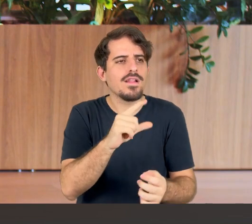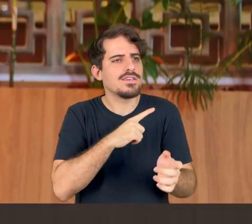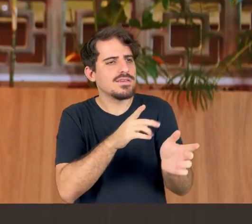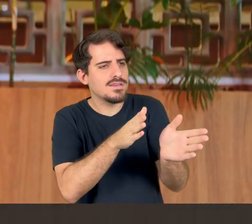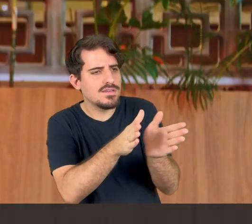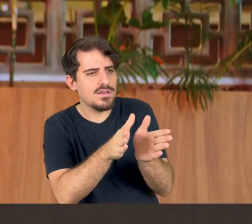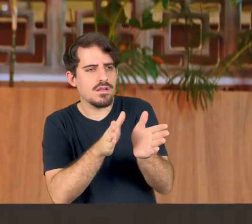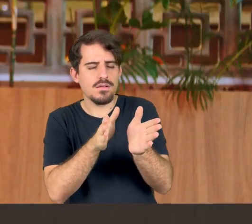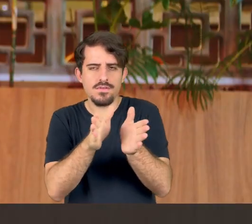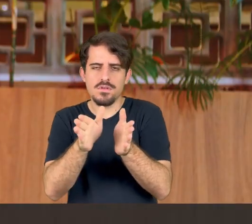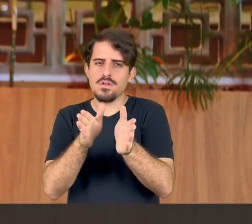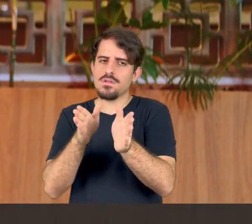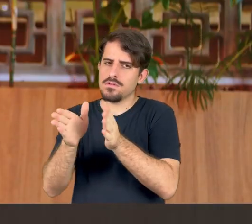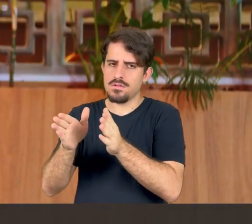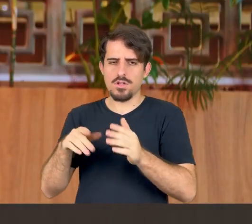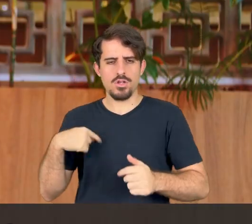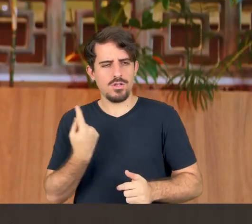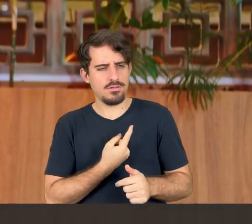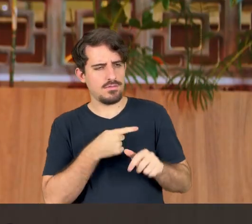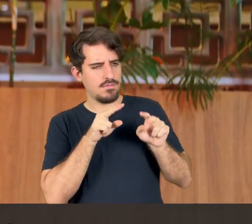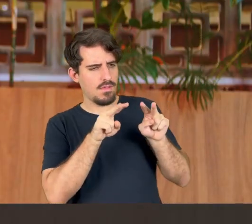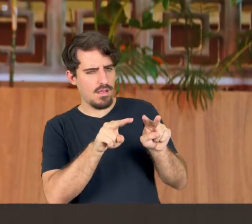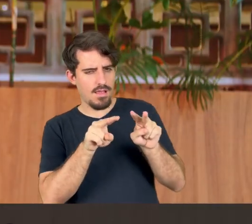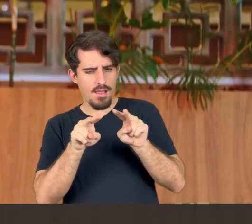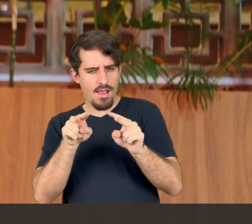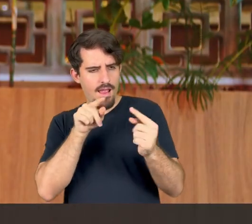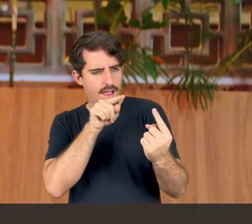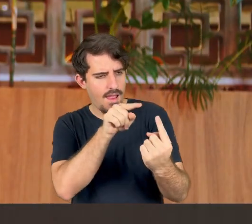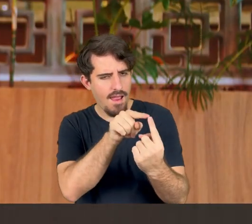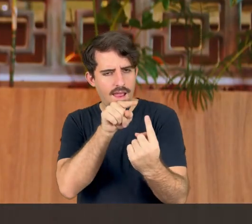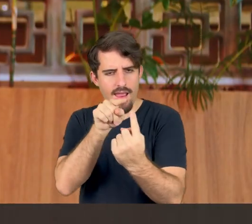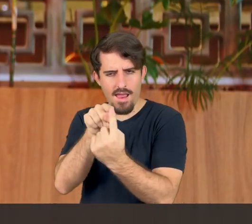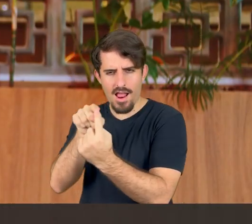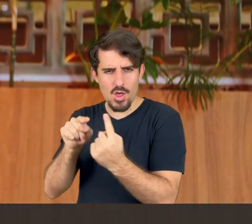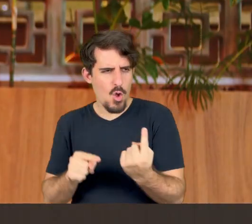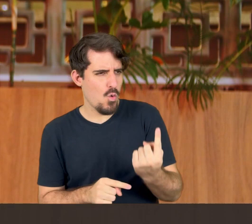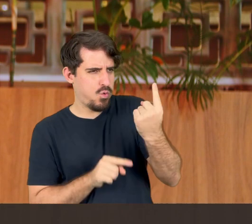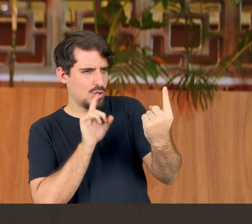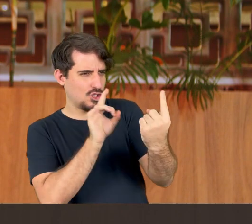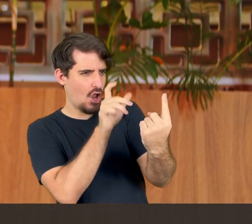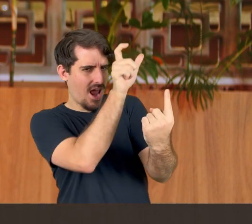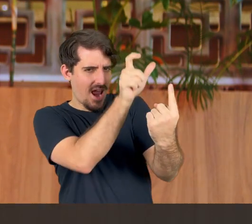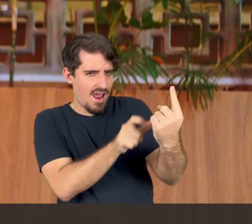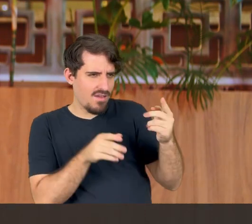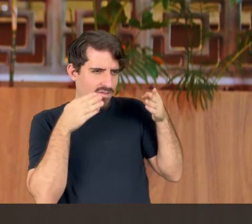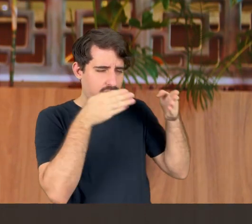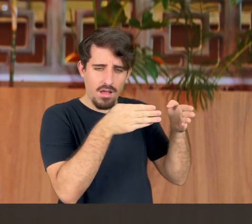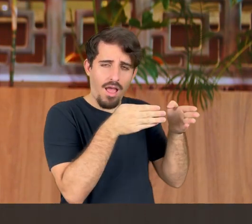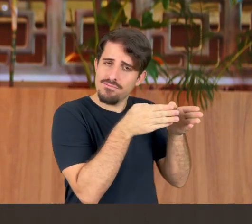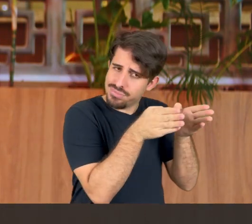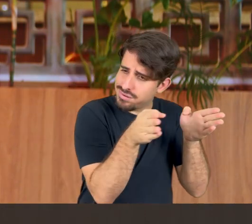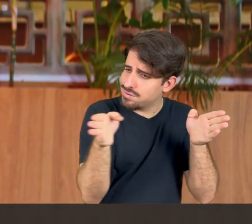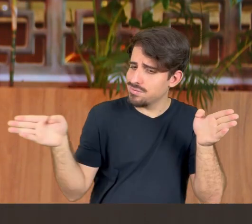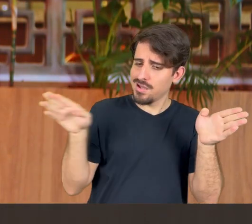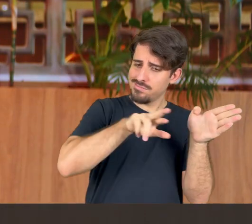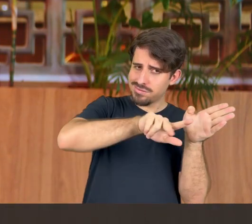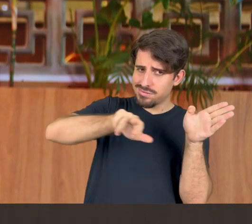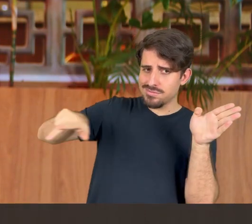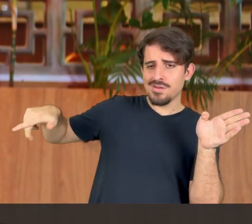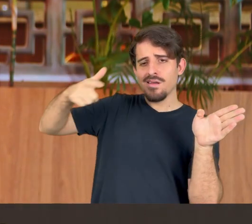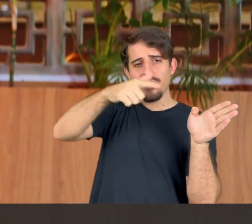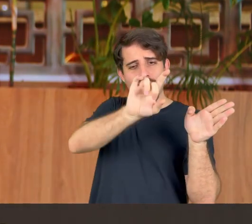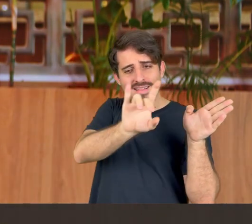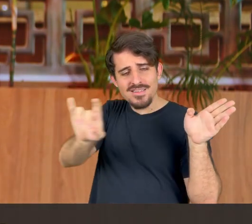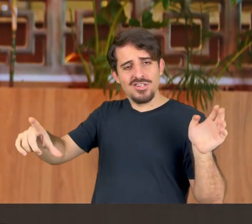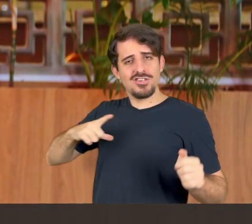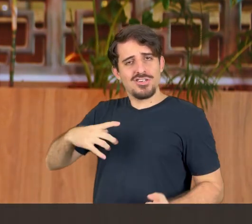pessoa, nessa acessibilidade, nesse mundo, a gente precisa identificar e garantir, não só para ela, mas para todas as pessoas.